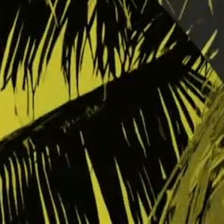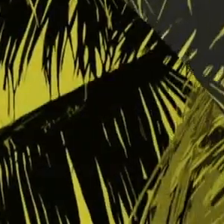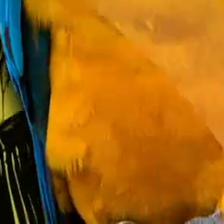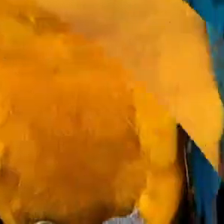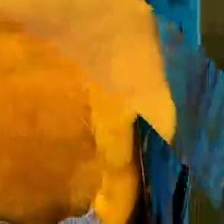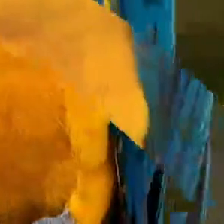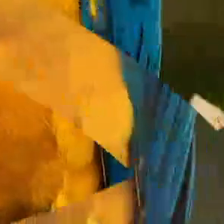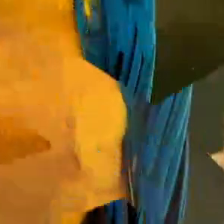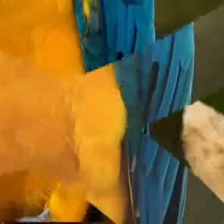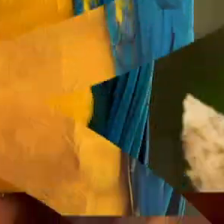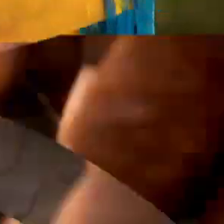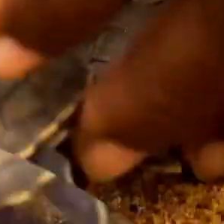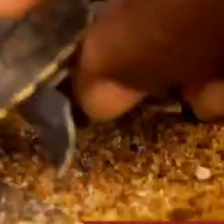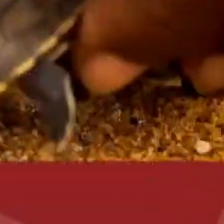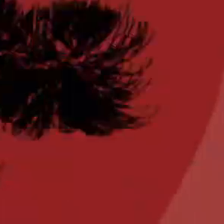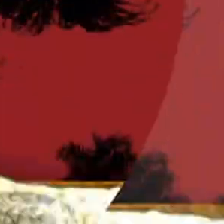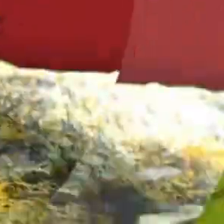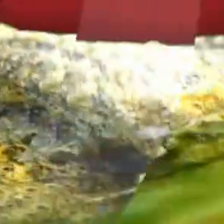Música